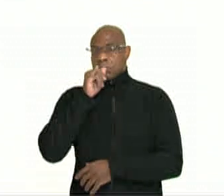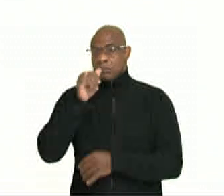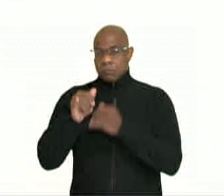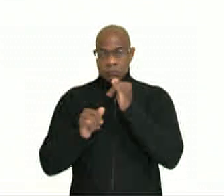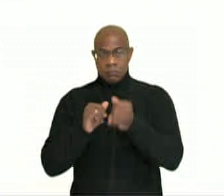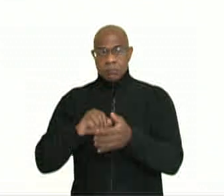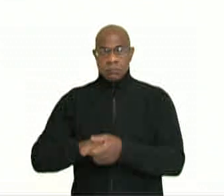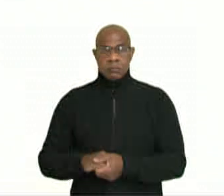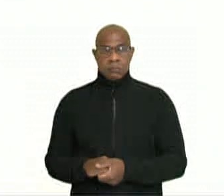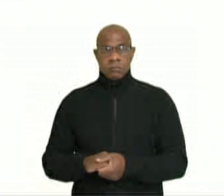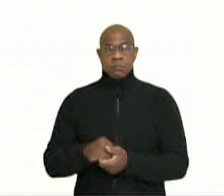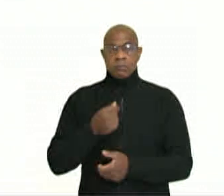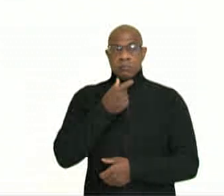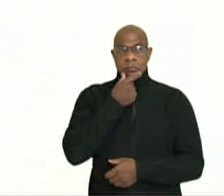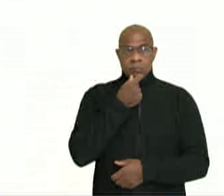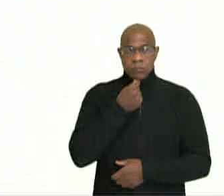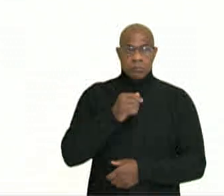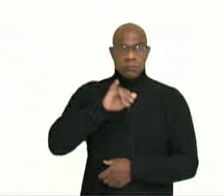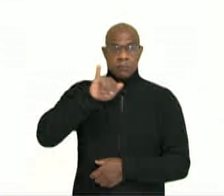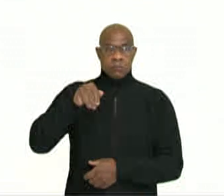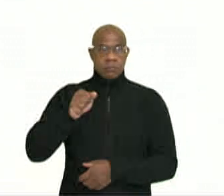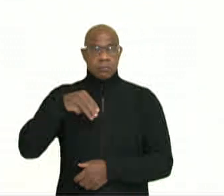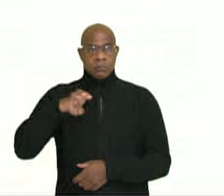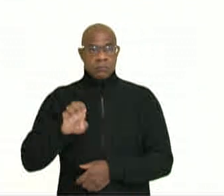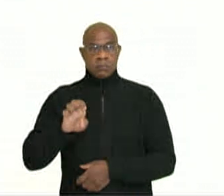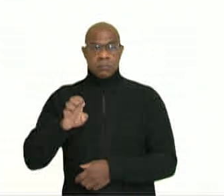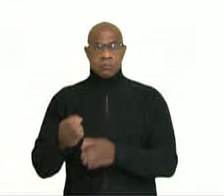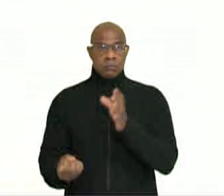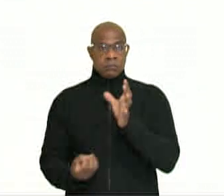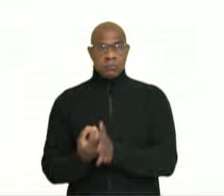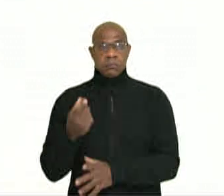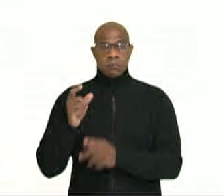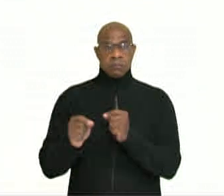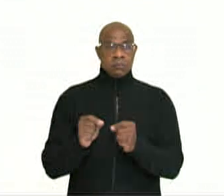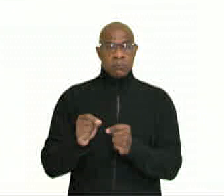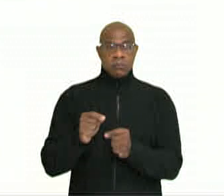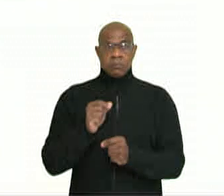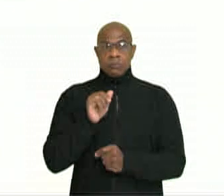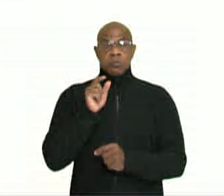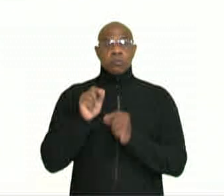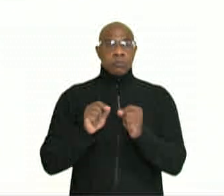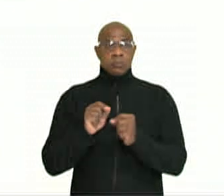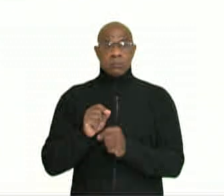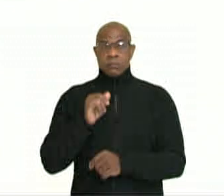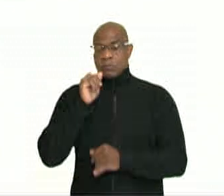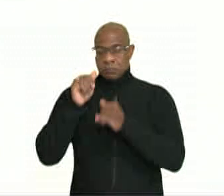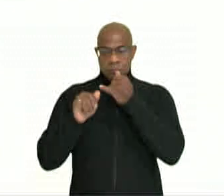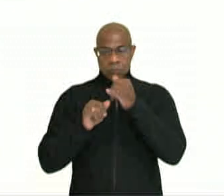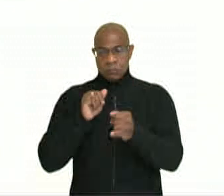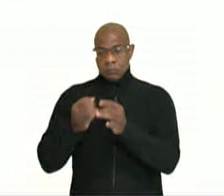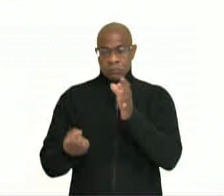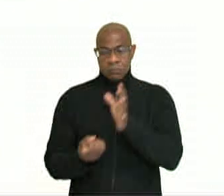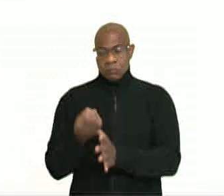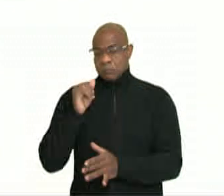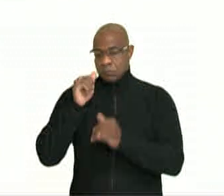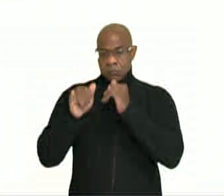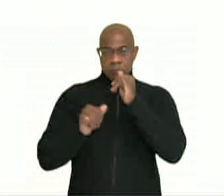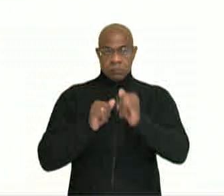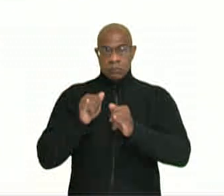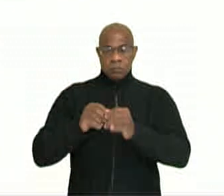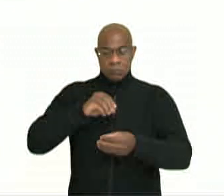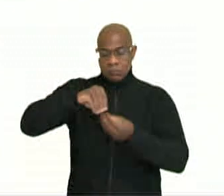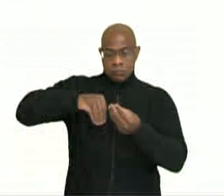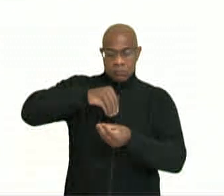James Pickle criou uma fonte de tensão ambiental controlada, que produz energia quebrando e criando ligações